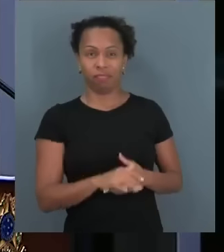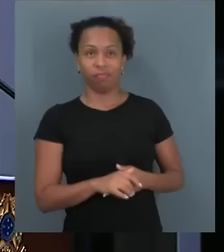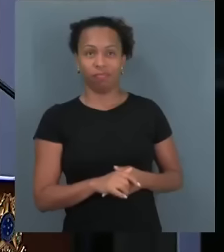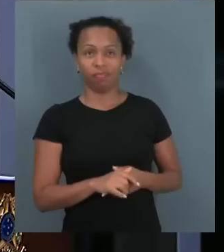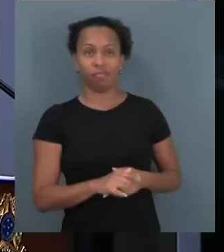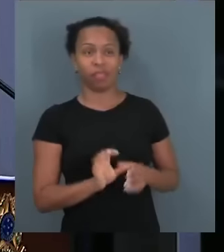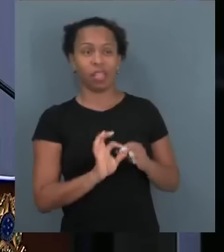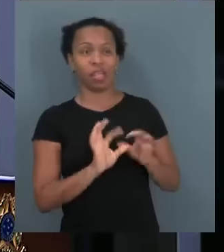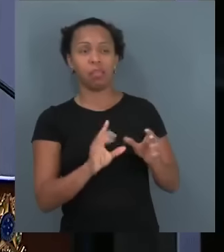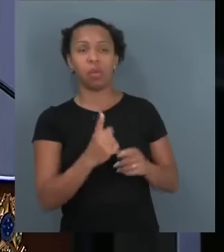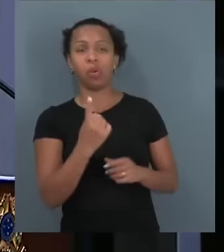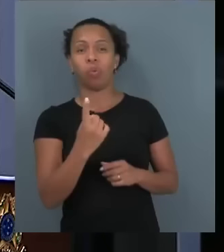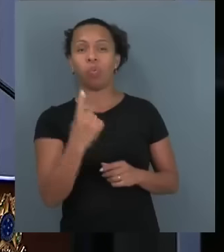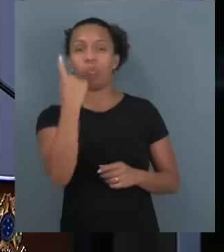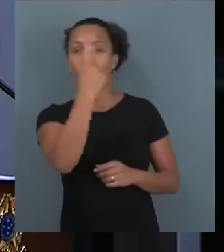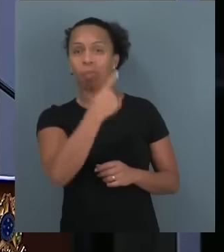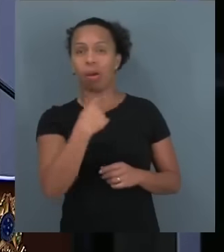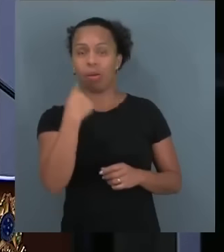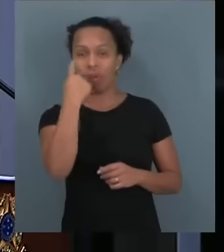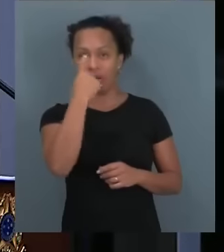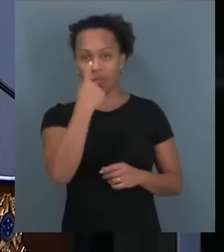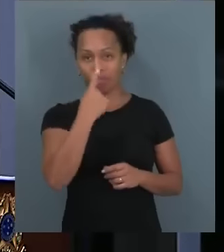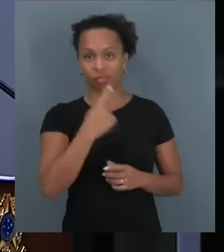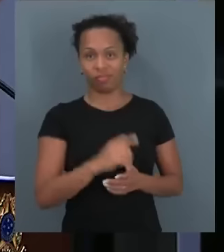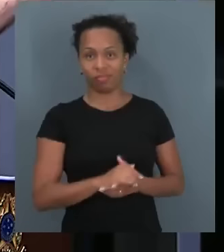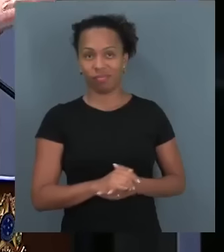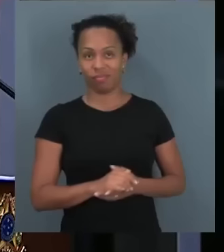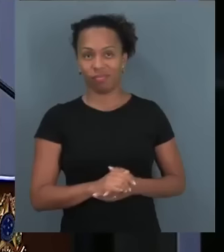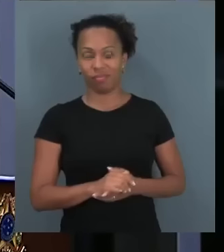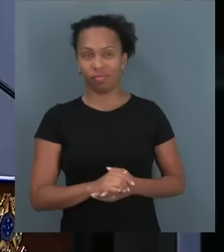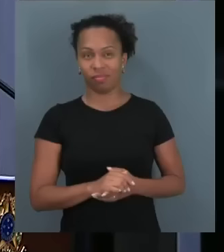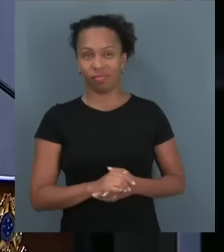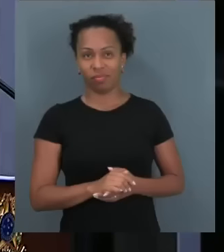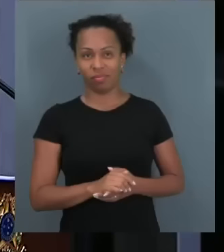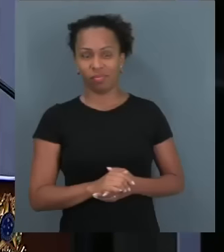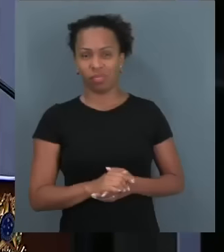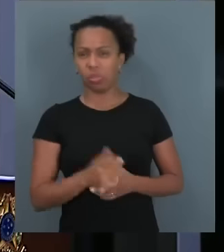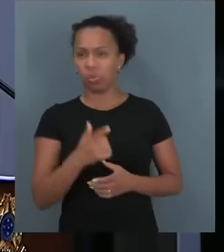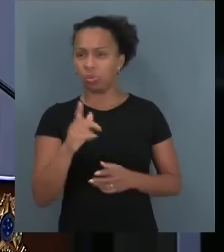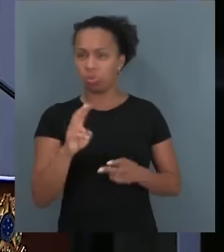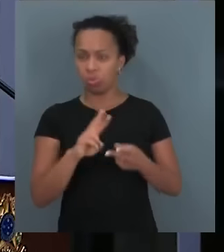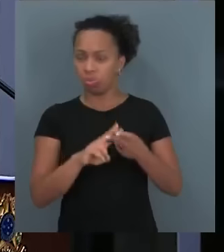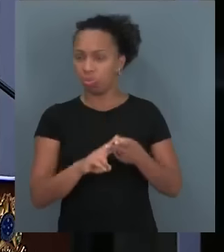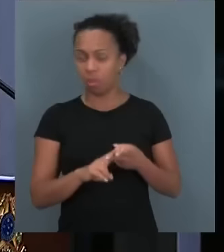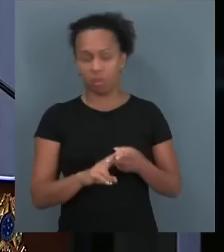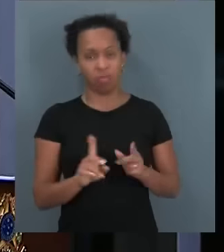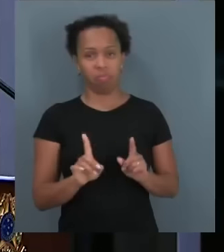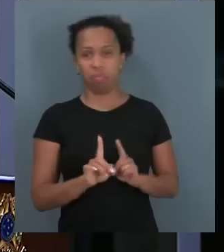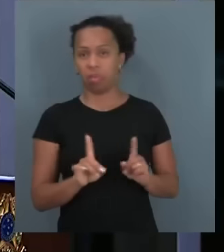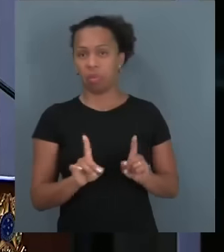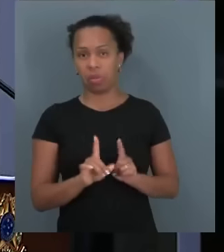liberou apenas 1 hora. Não é assim com os outros presos.